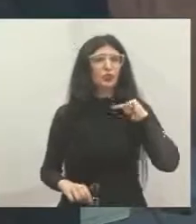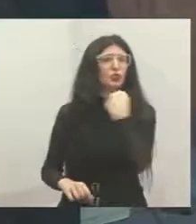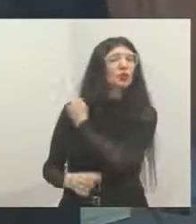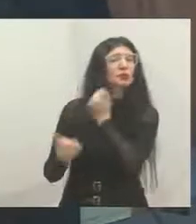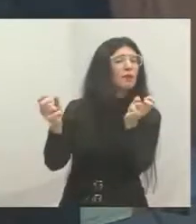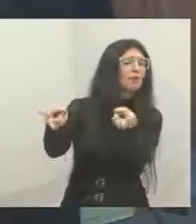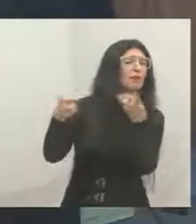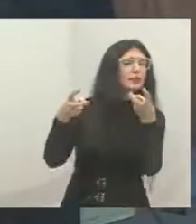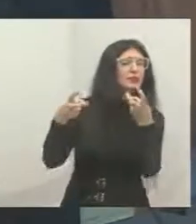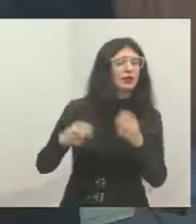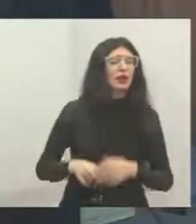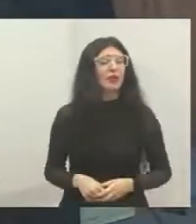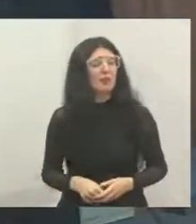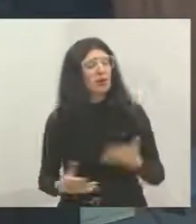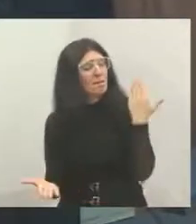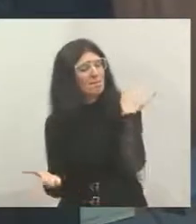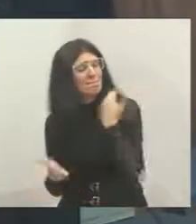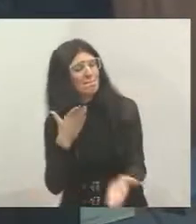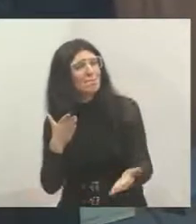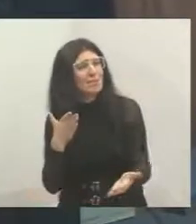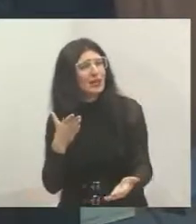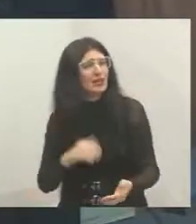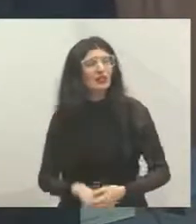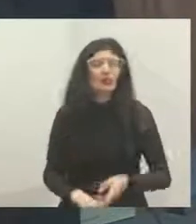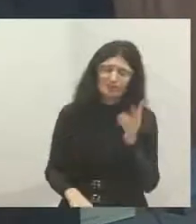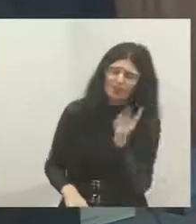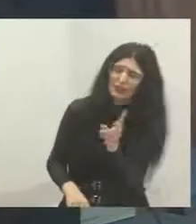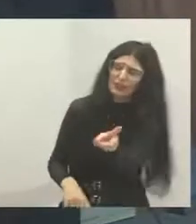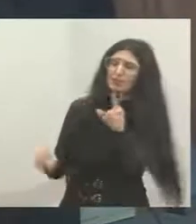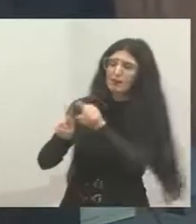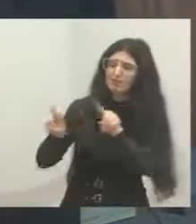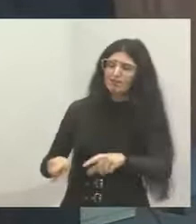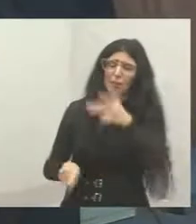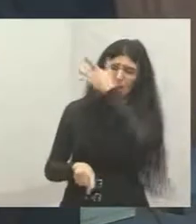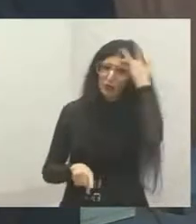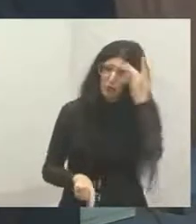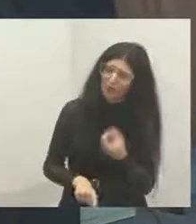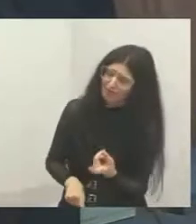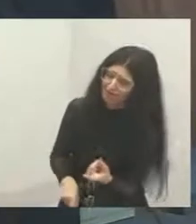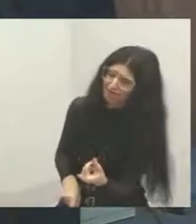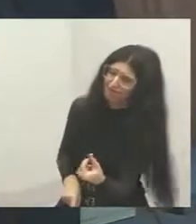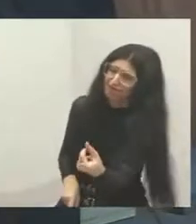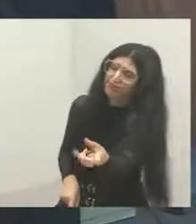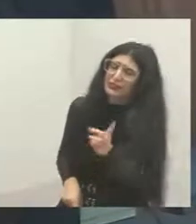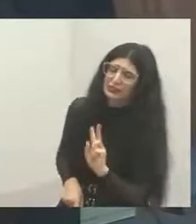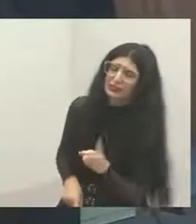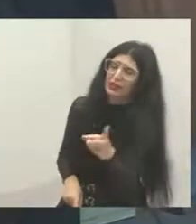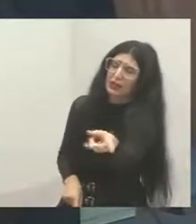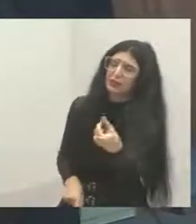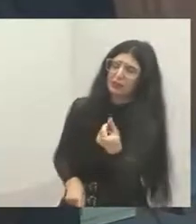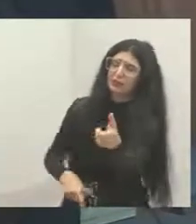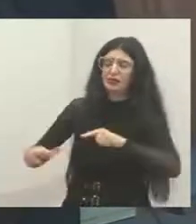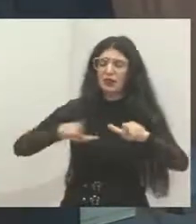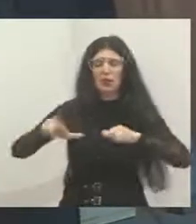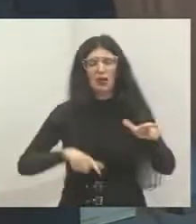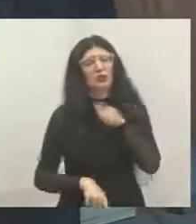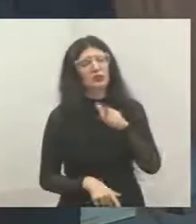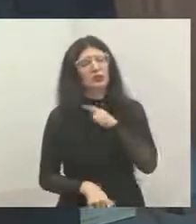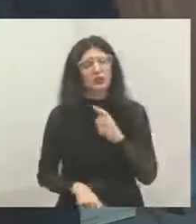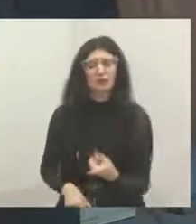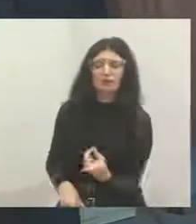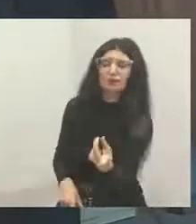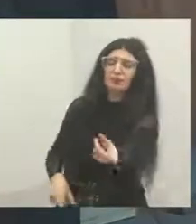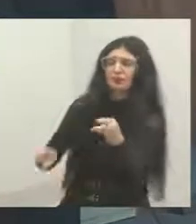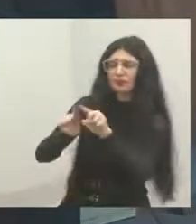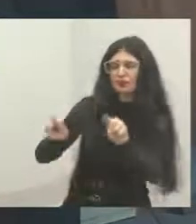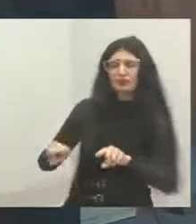perde nisso sempre vai ser o servidor público efetivo, né? Porque as empresas